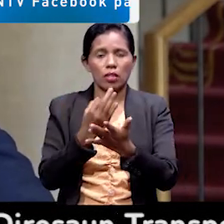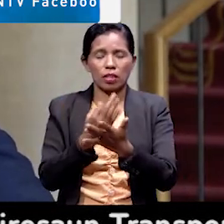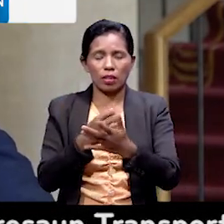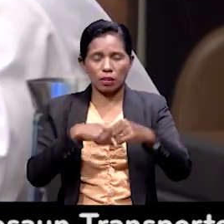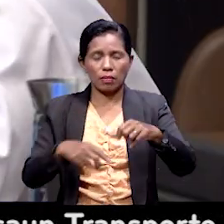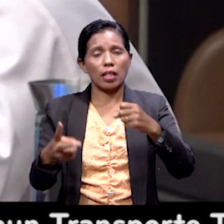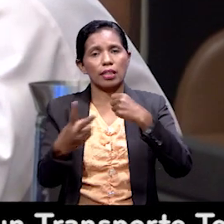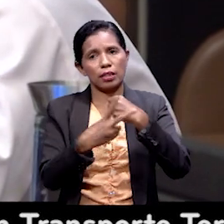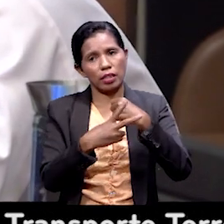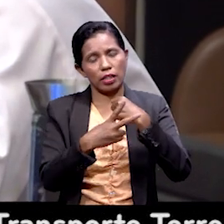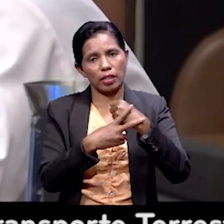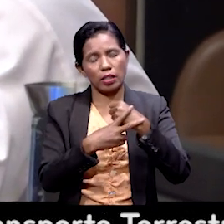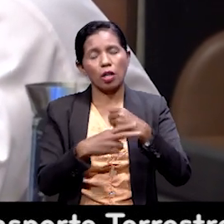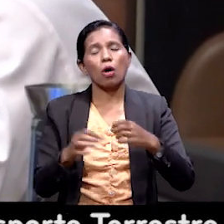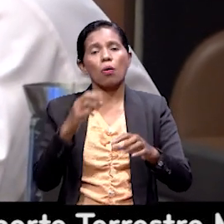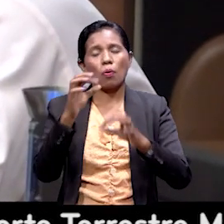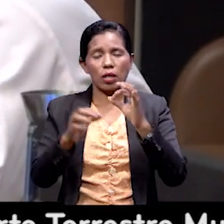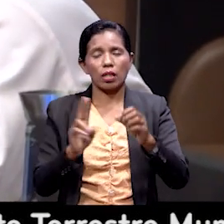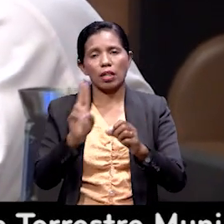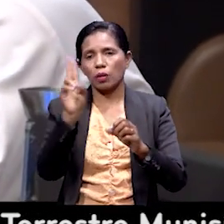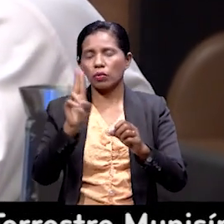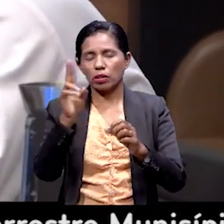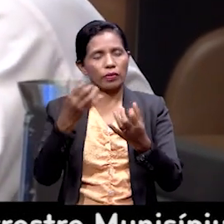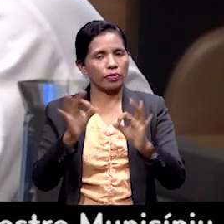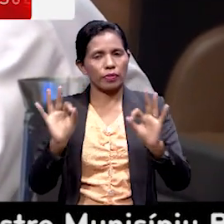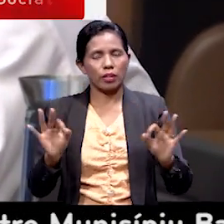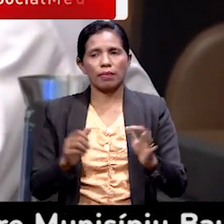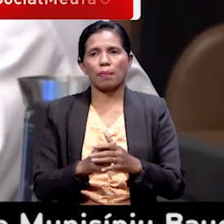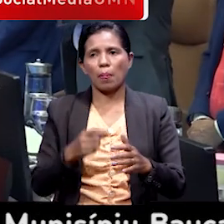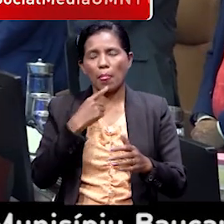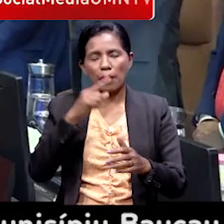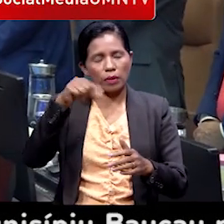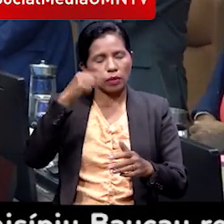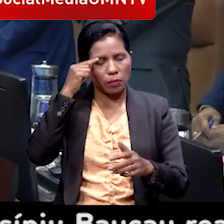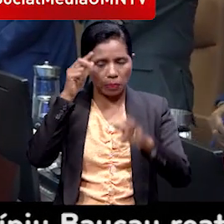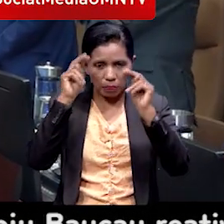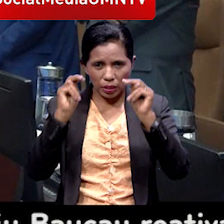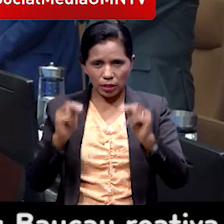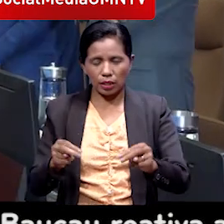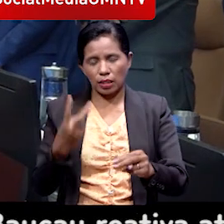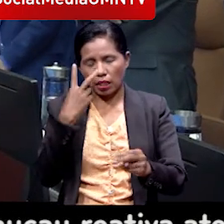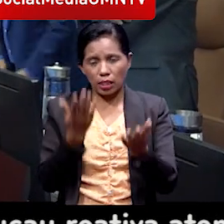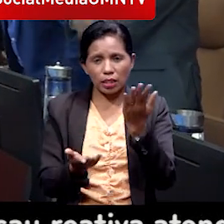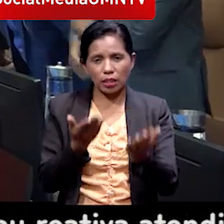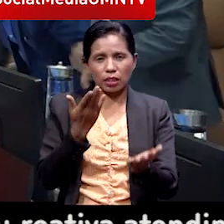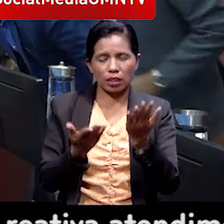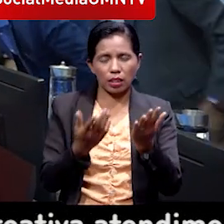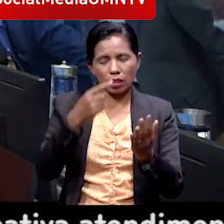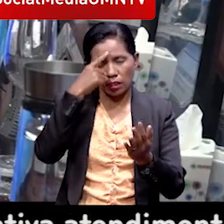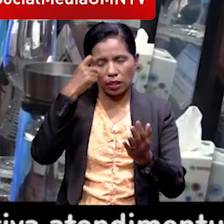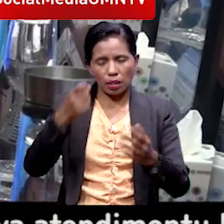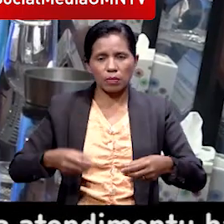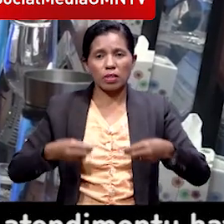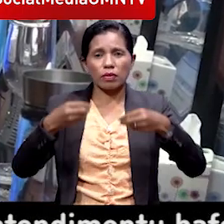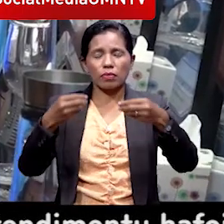ba cofre Estado, banheira la executa rotu. Academista nessa zera, governo precisa até tu questão, né? Tamba se implica a